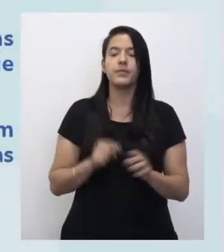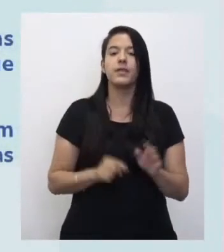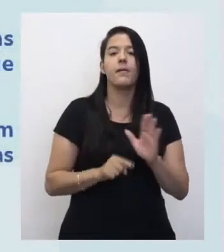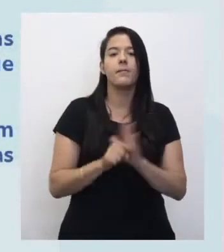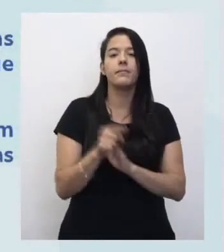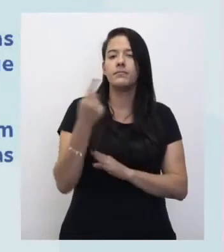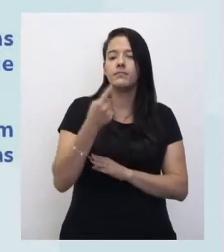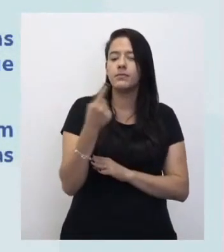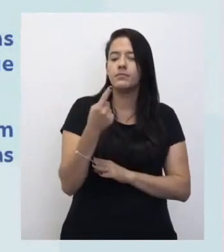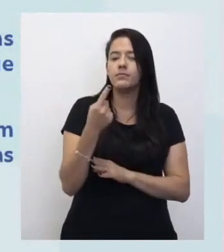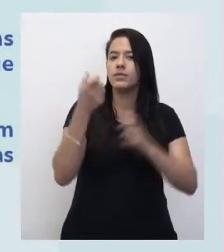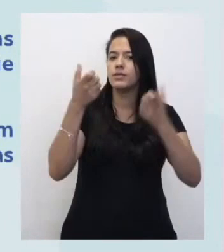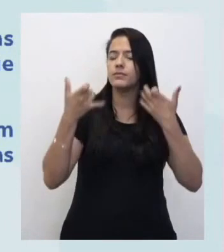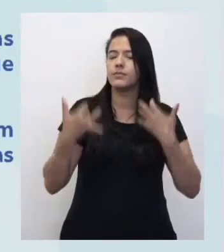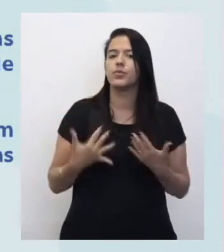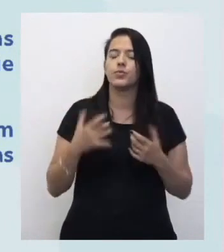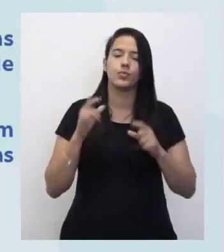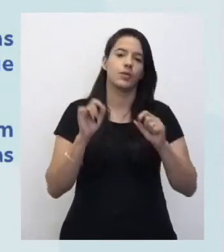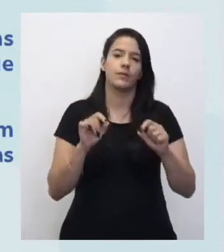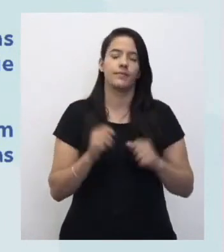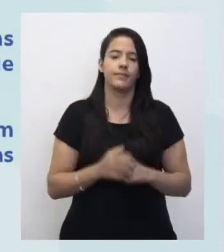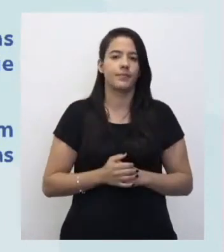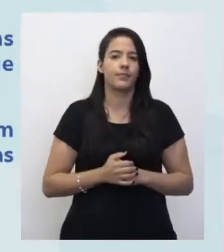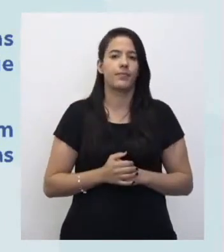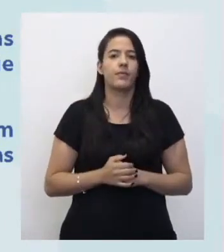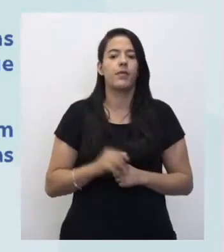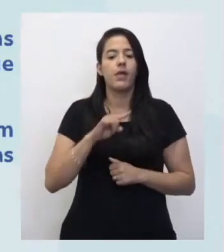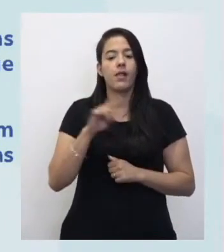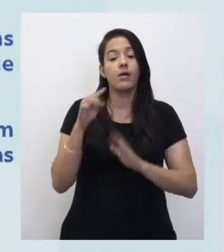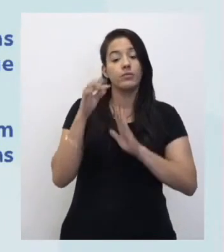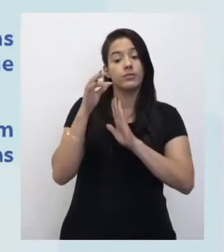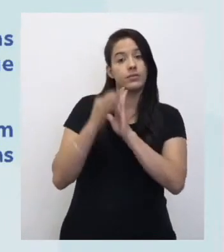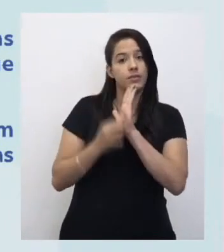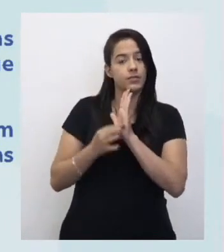estava pedindo o seguinte: o que o texto nos revela sobre as